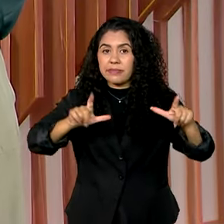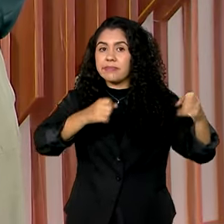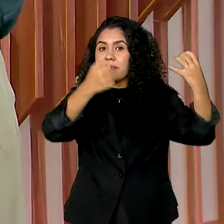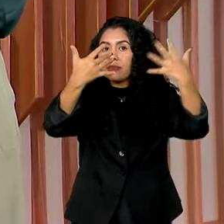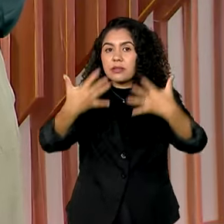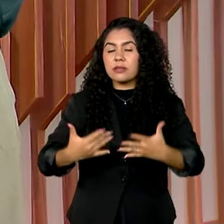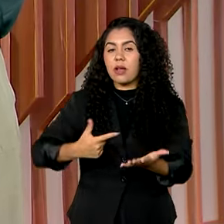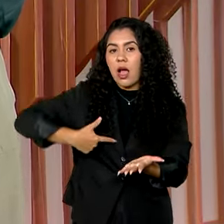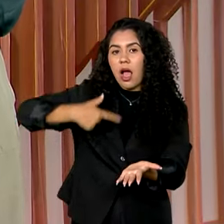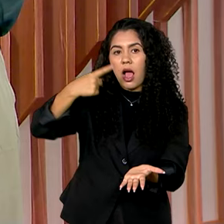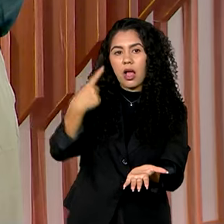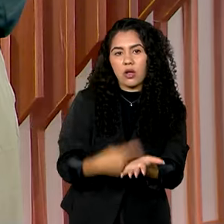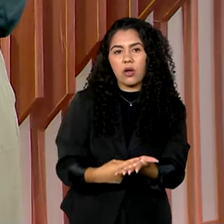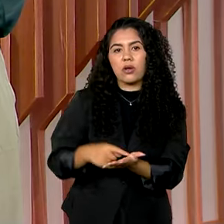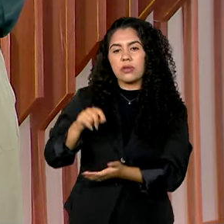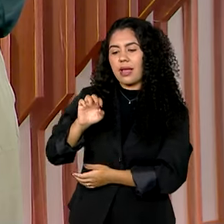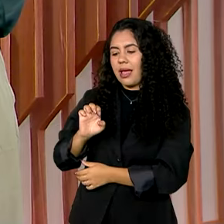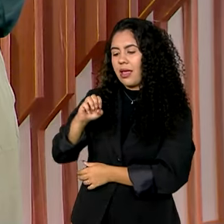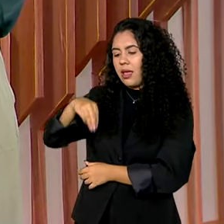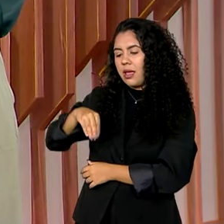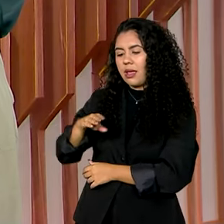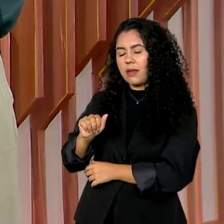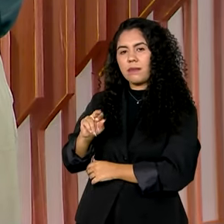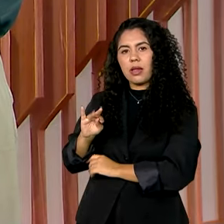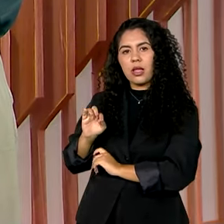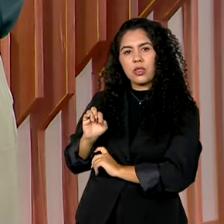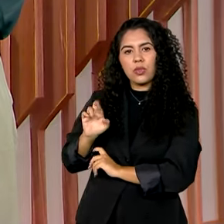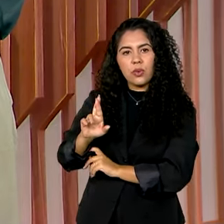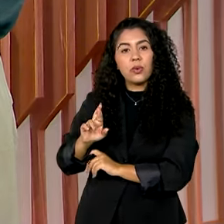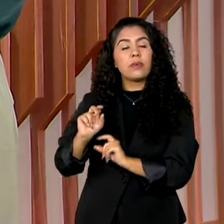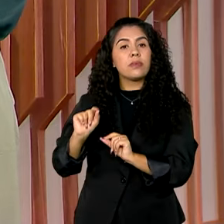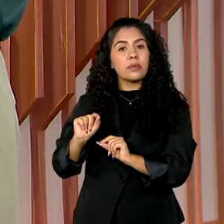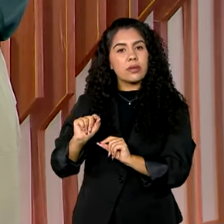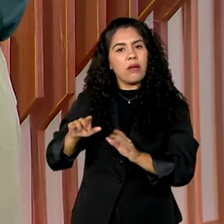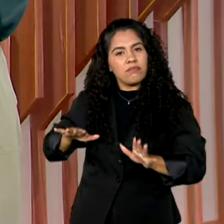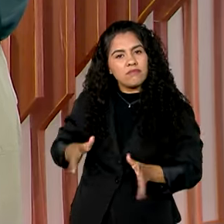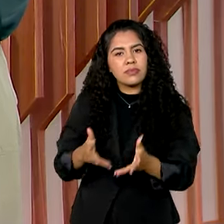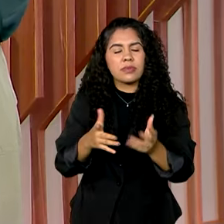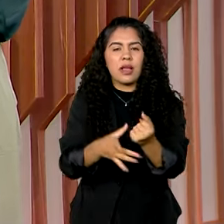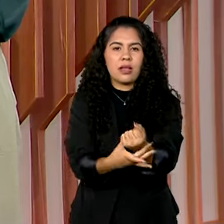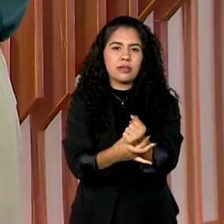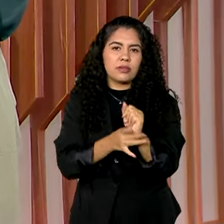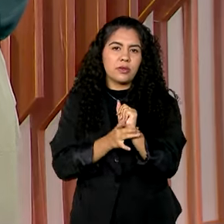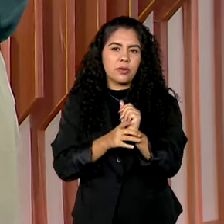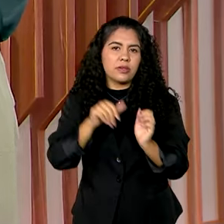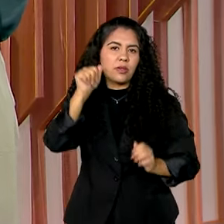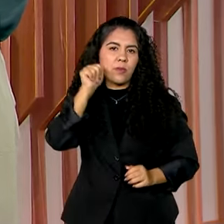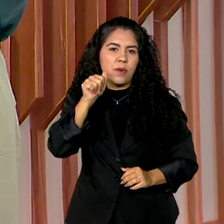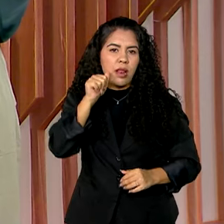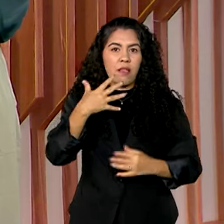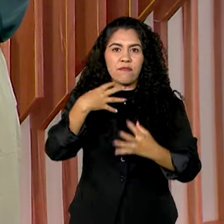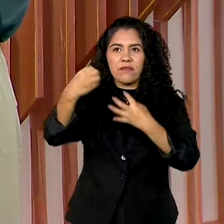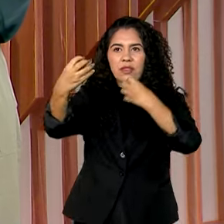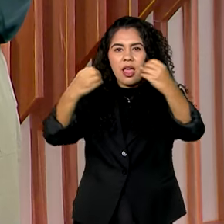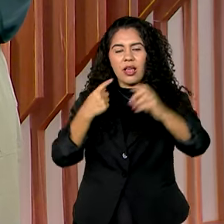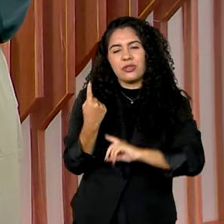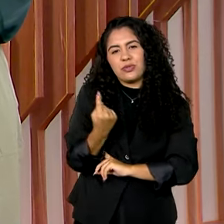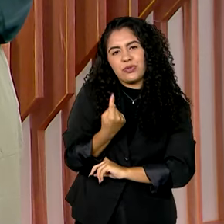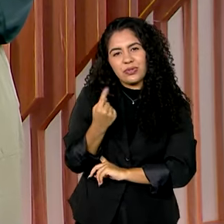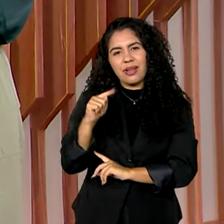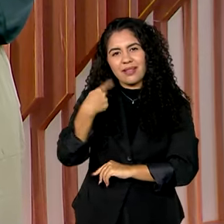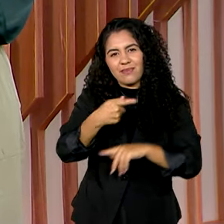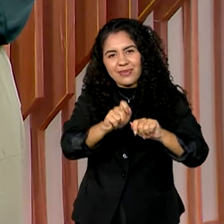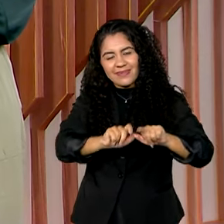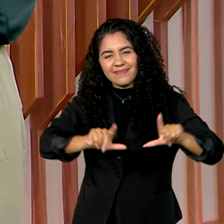entre Embratur e Ministério da Justiça vai fortalecer, sabe o quê? A segurança de mulheres que viajam sozinhas. A gente volta já